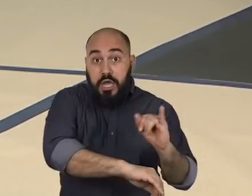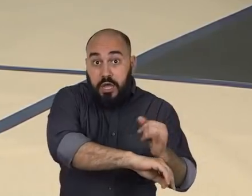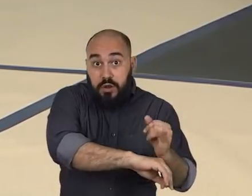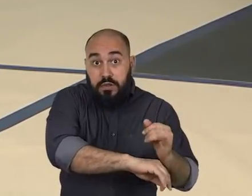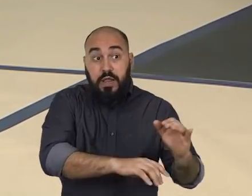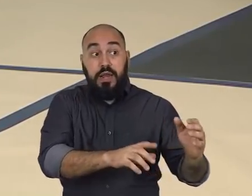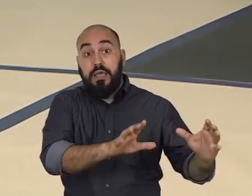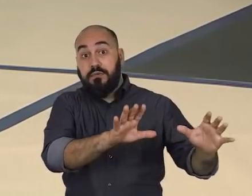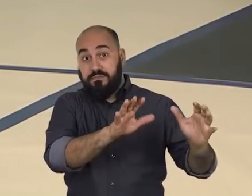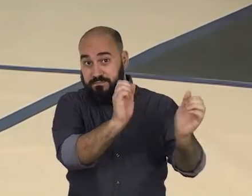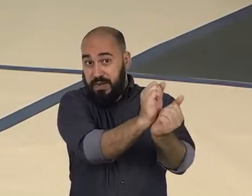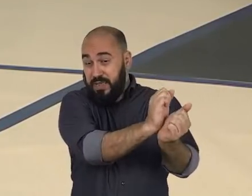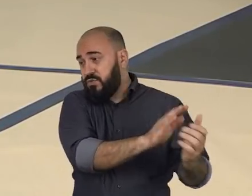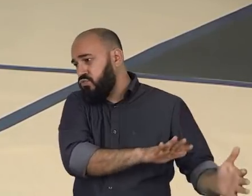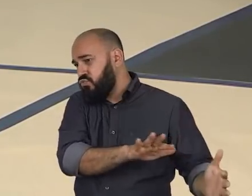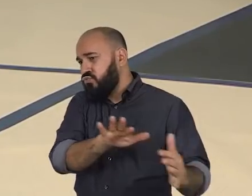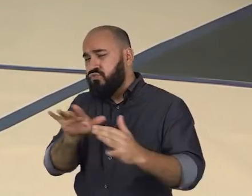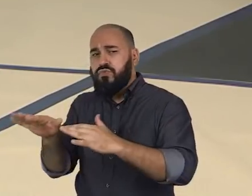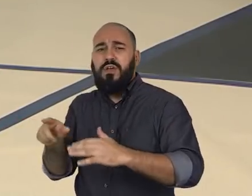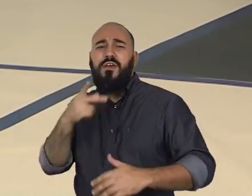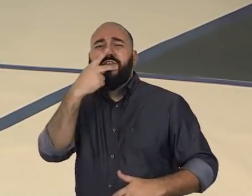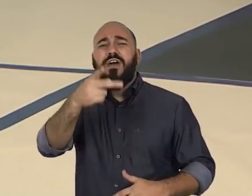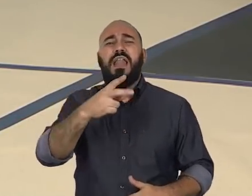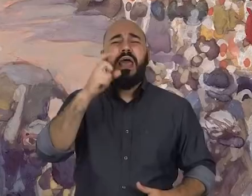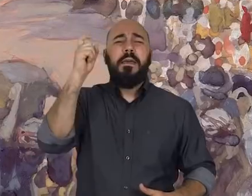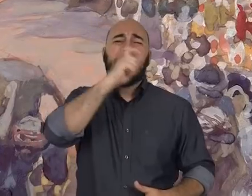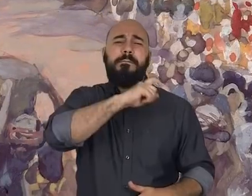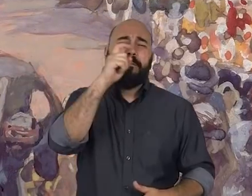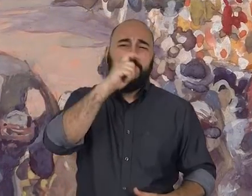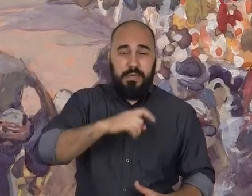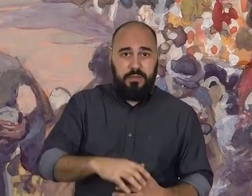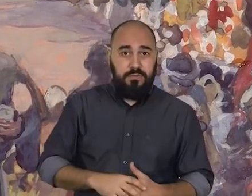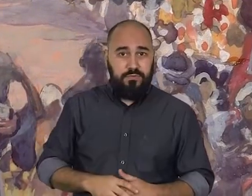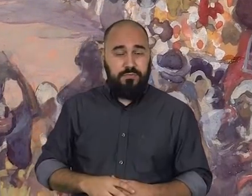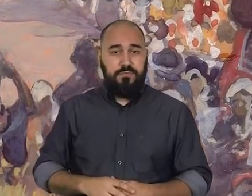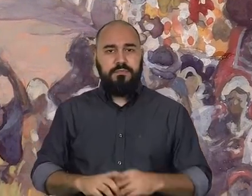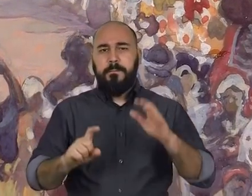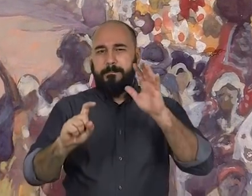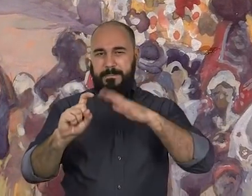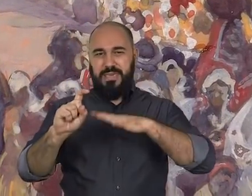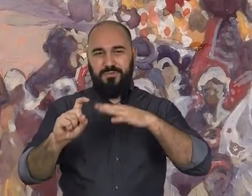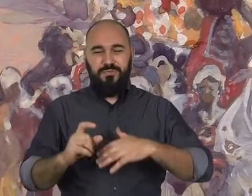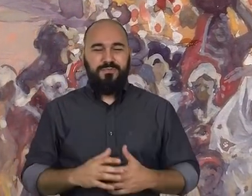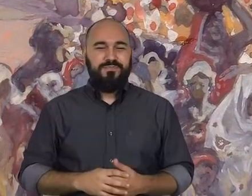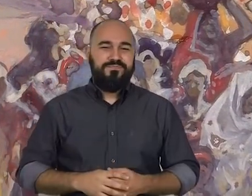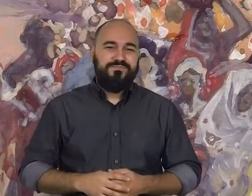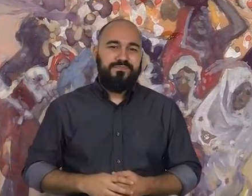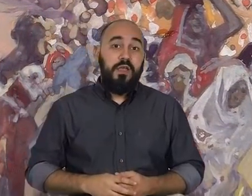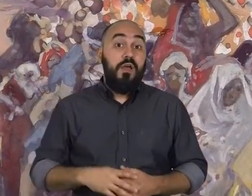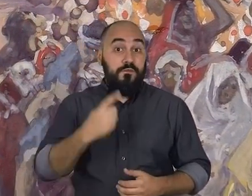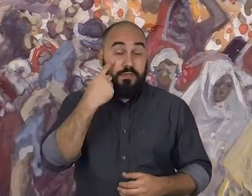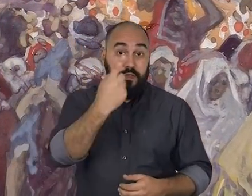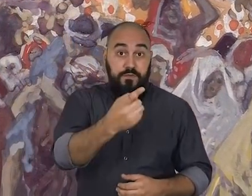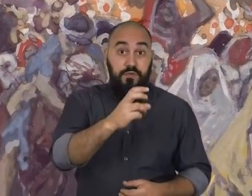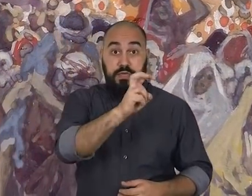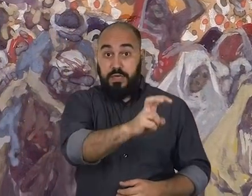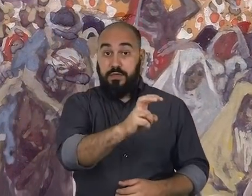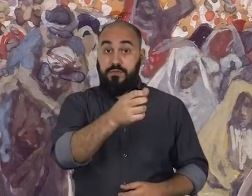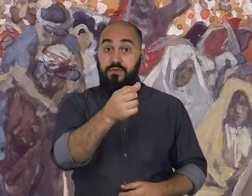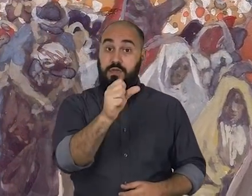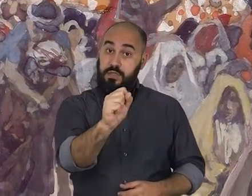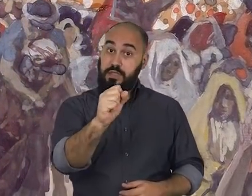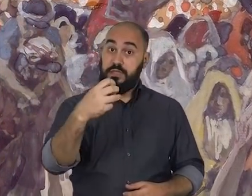terra vazia. Eu vou explicá-lo para você. Seria mais ou menos assim. Você já viu que em 586 a.C., o